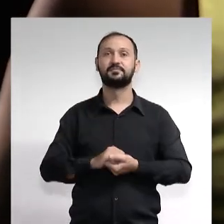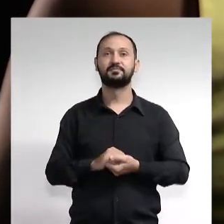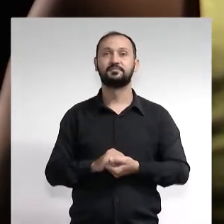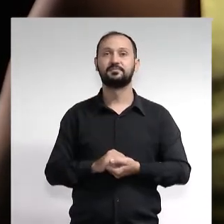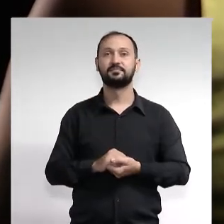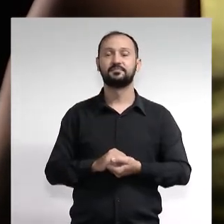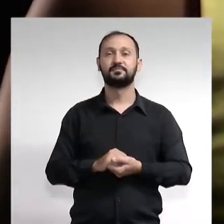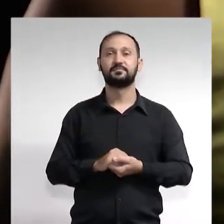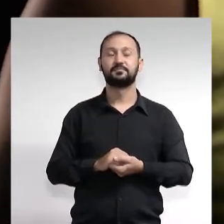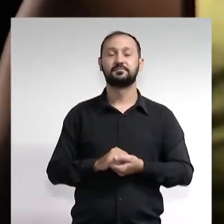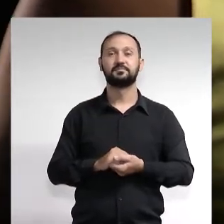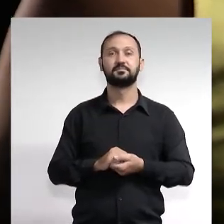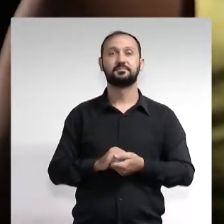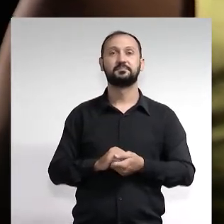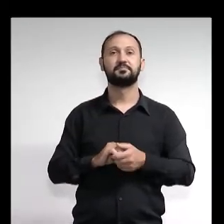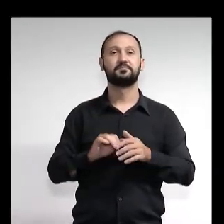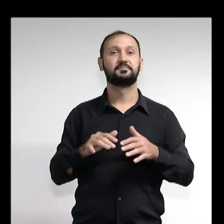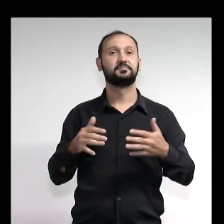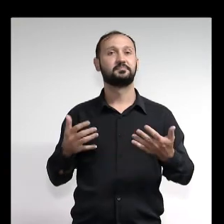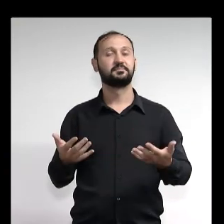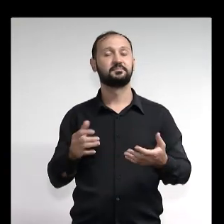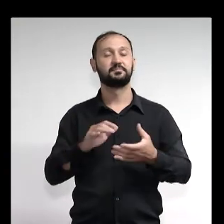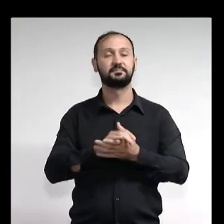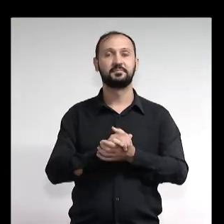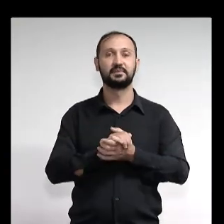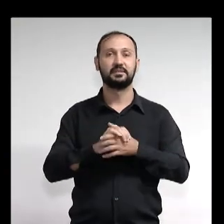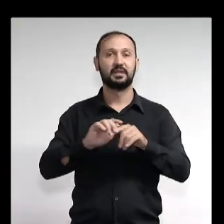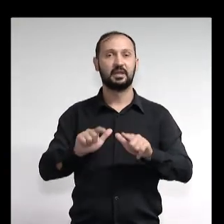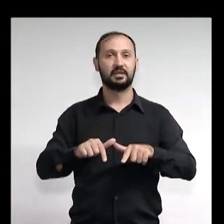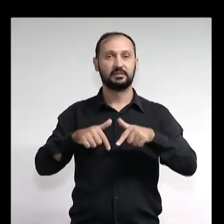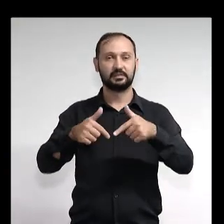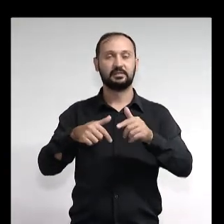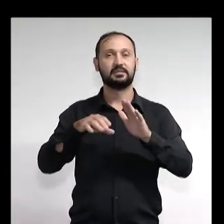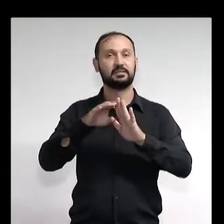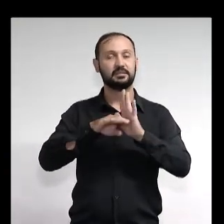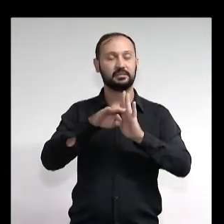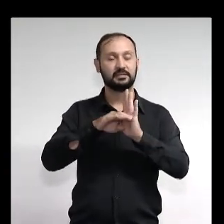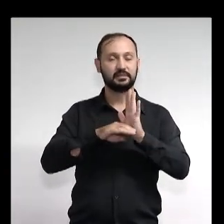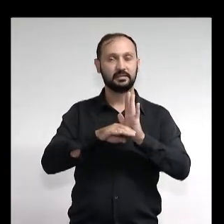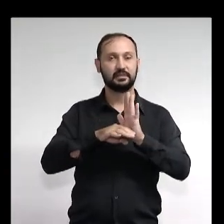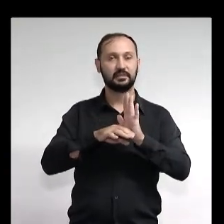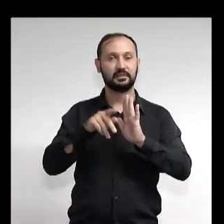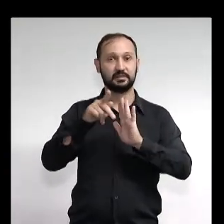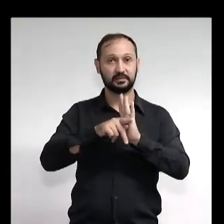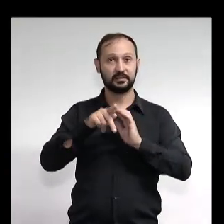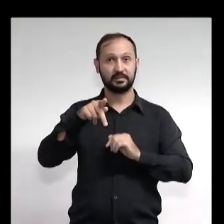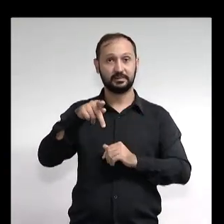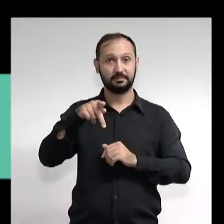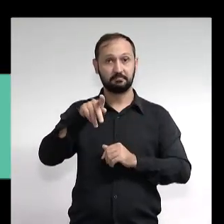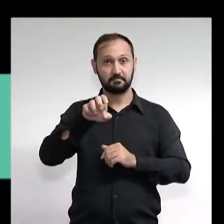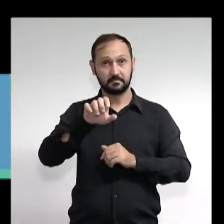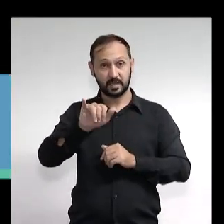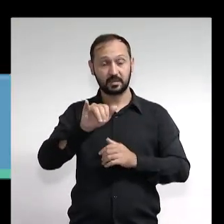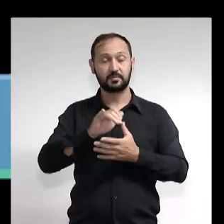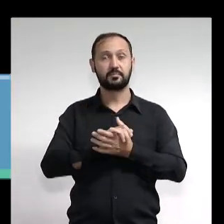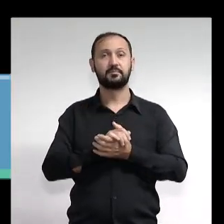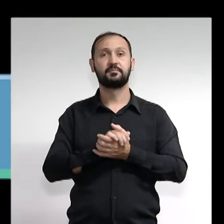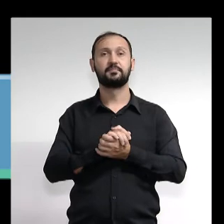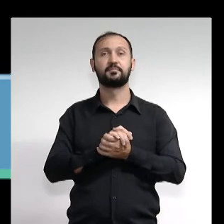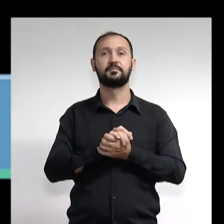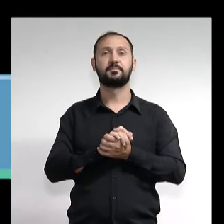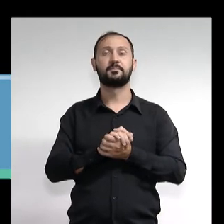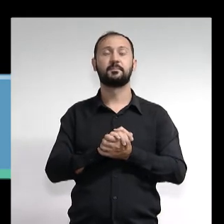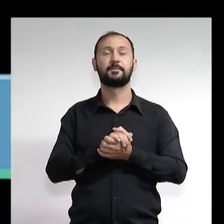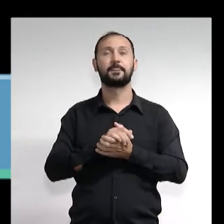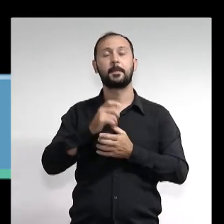na dissertação? Bem, além de colocar em ação esse plano individual,